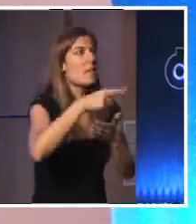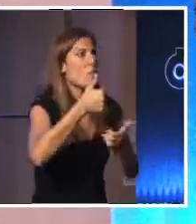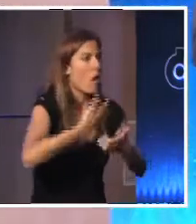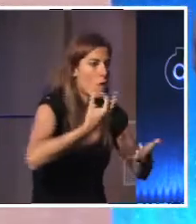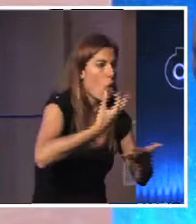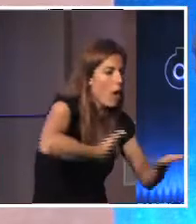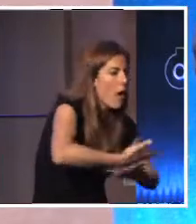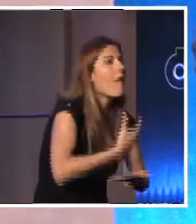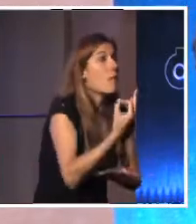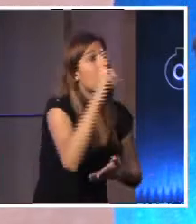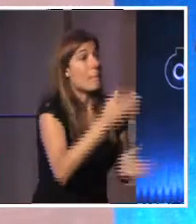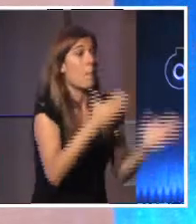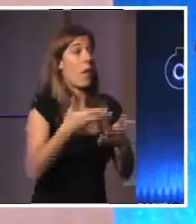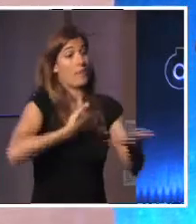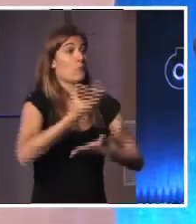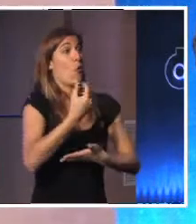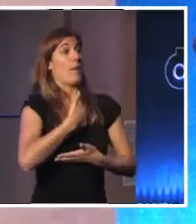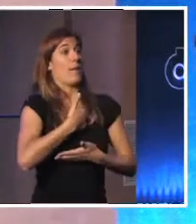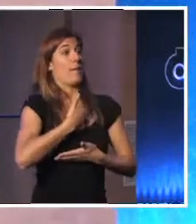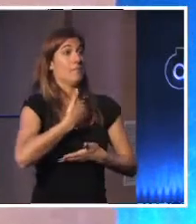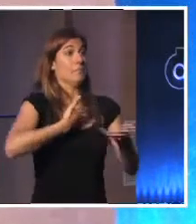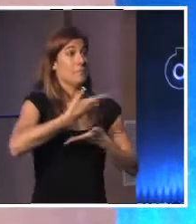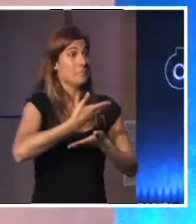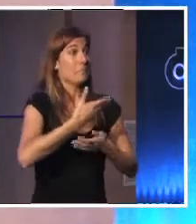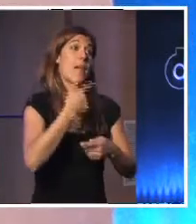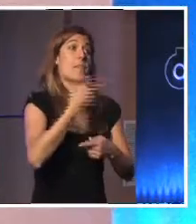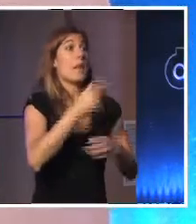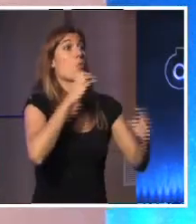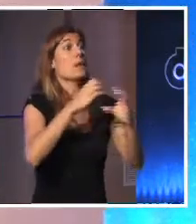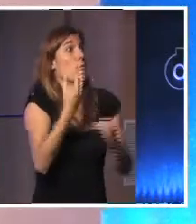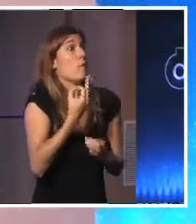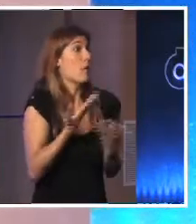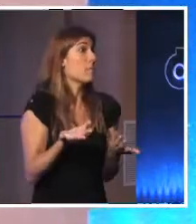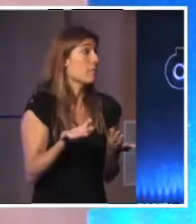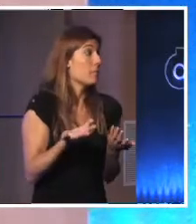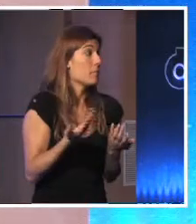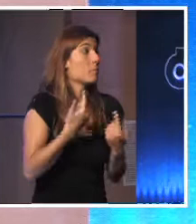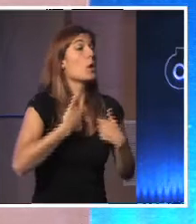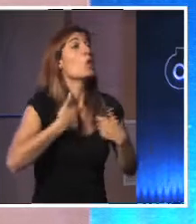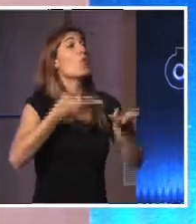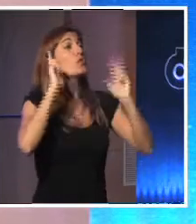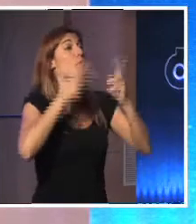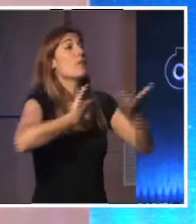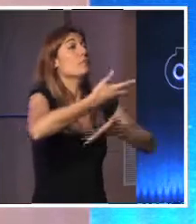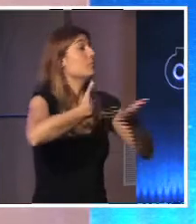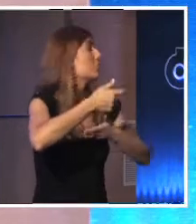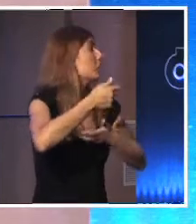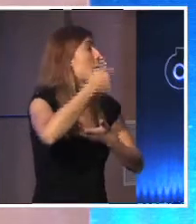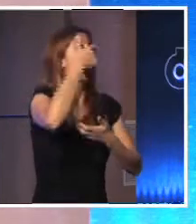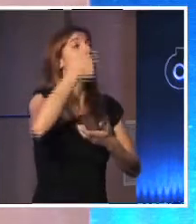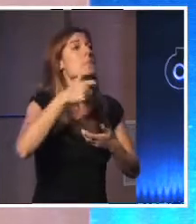alguma forma interagiram comigo. De alguma forma facilitaram a comunicação. Eu não estou muito disponível para falar com as pessoas porque não a